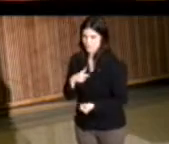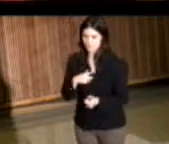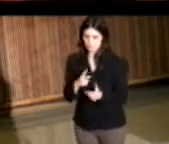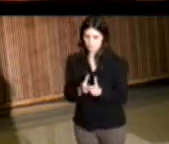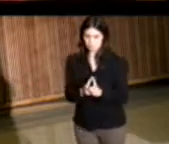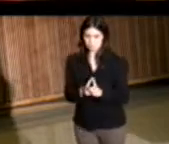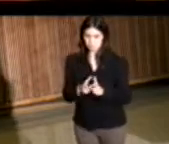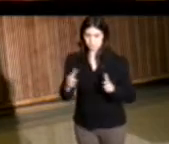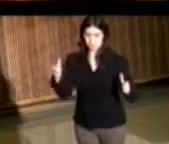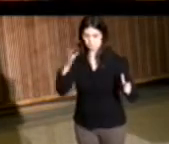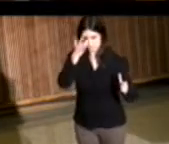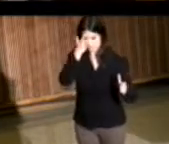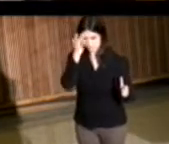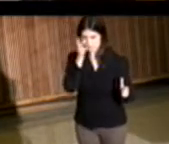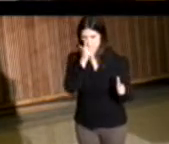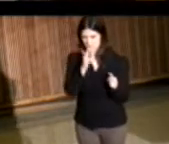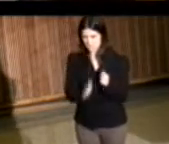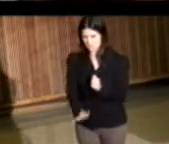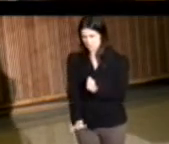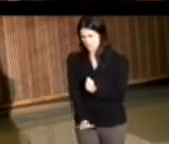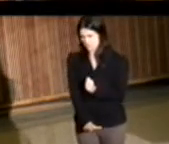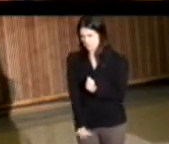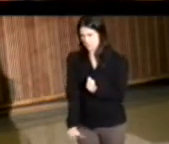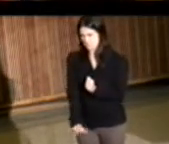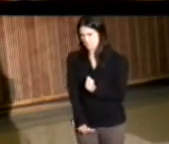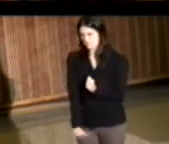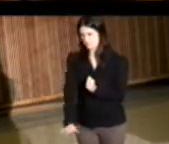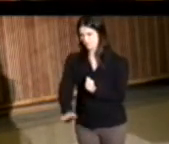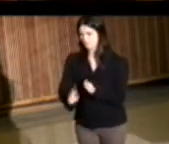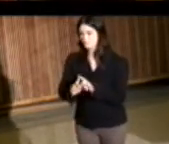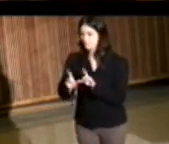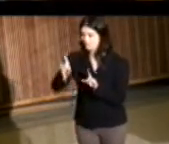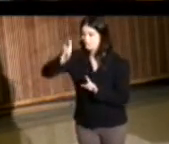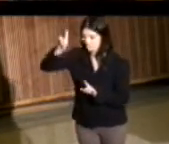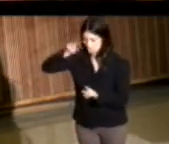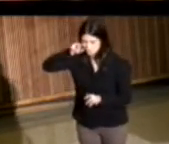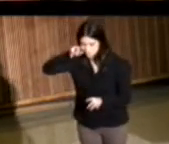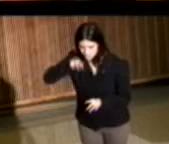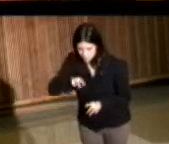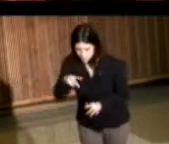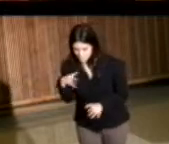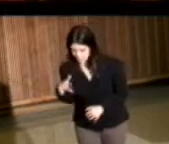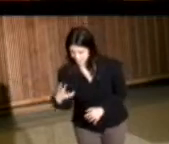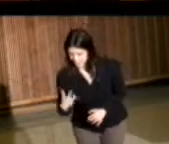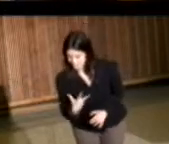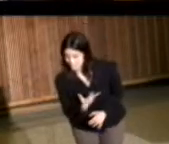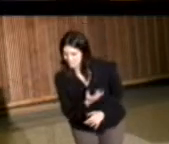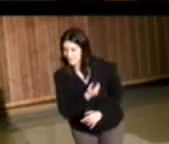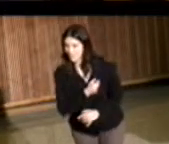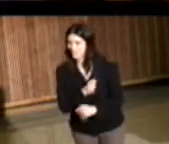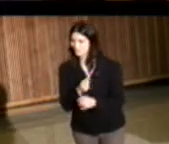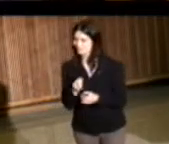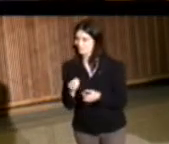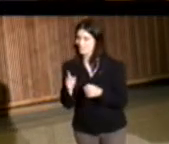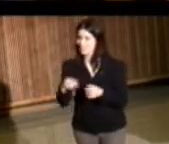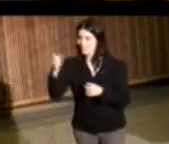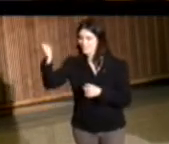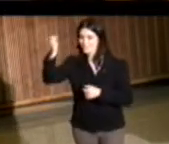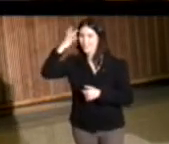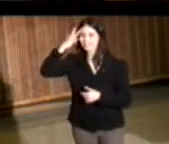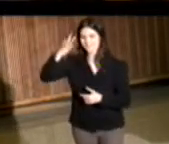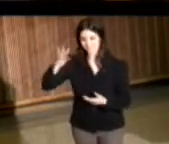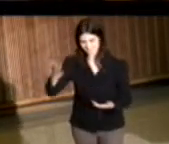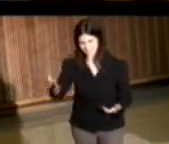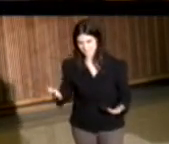pelo critério de Deus, que é graça, e têm se tornado instrumentos de espanto e glória do Senhor nessa